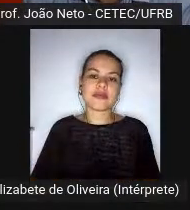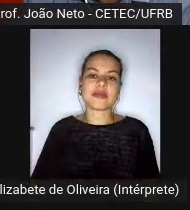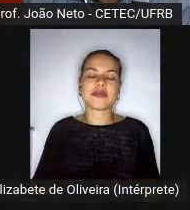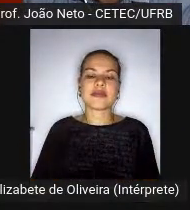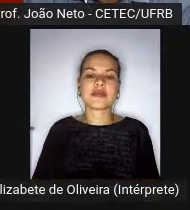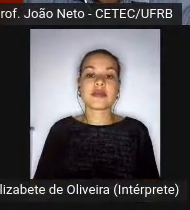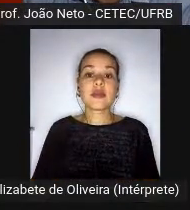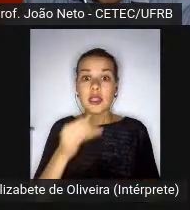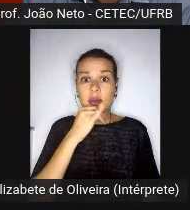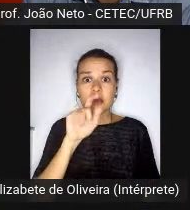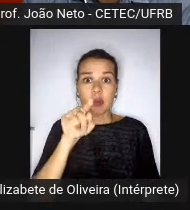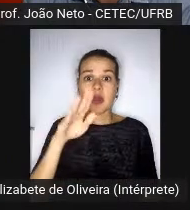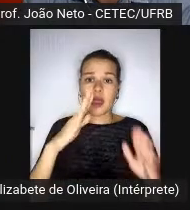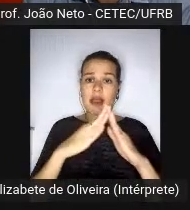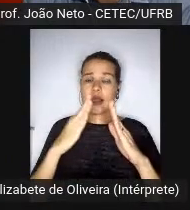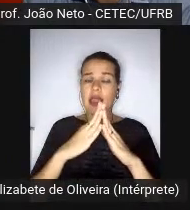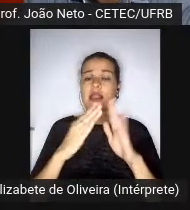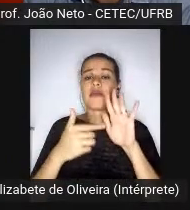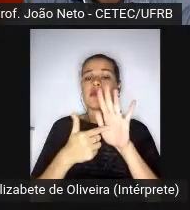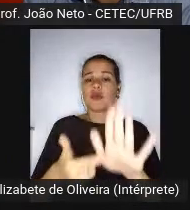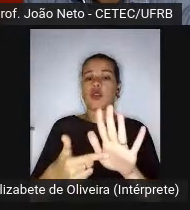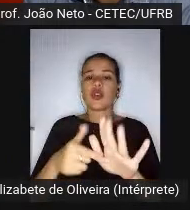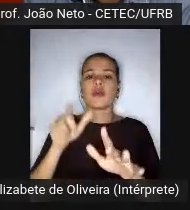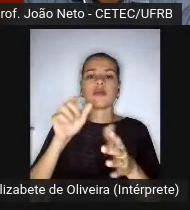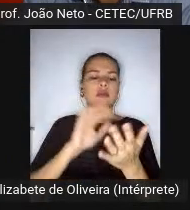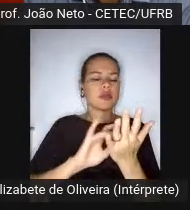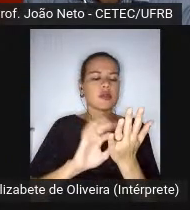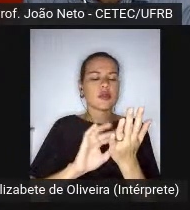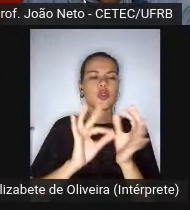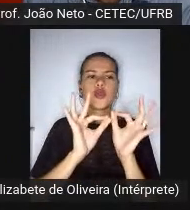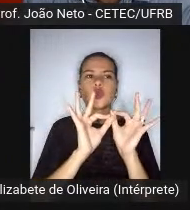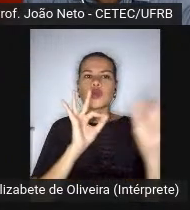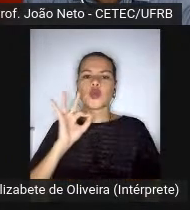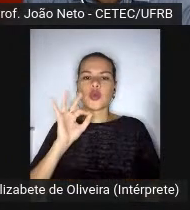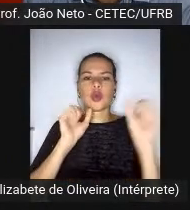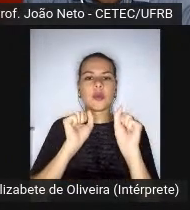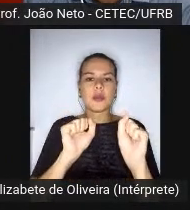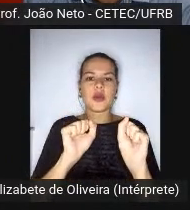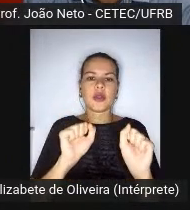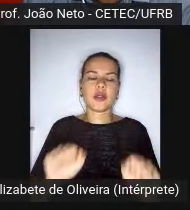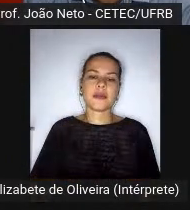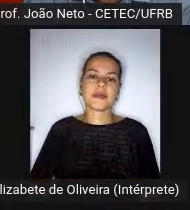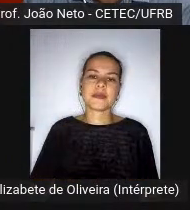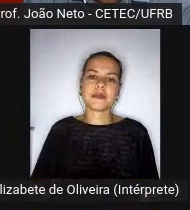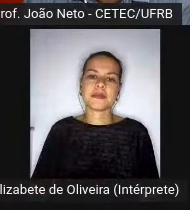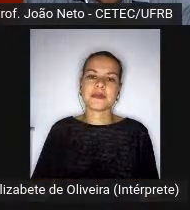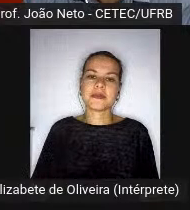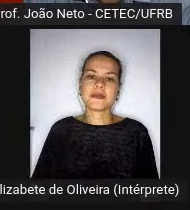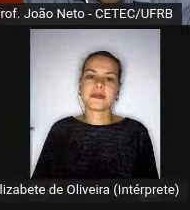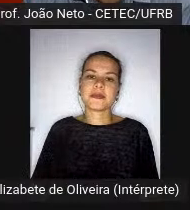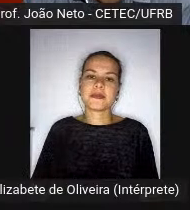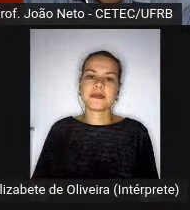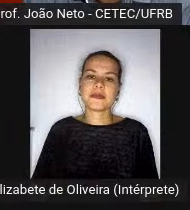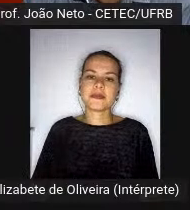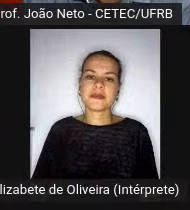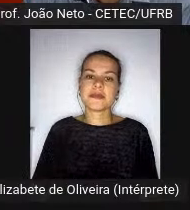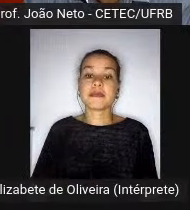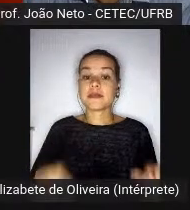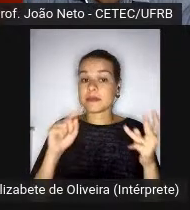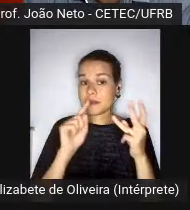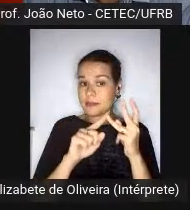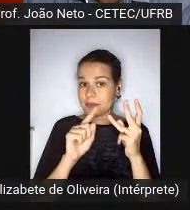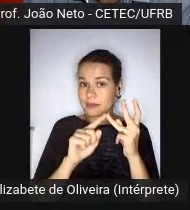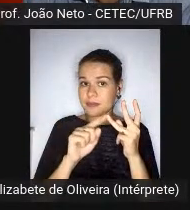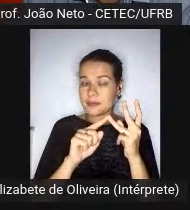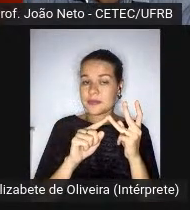casa que passam a ser a controlados remotamente uma outra tecnologia que eu vejo